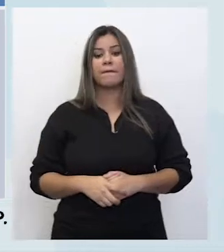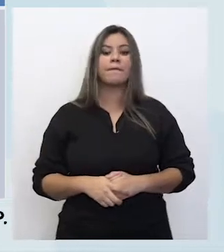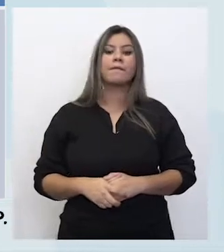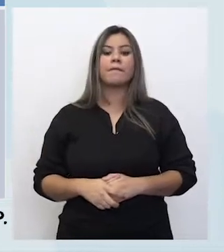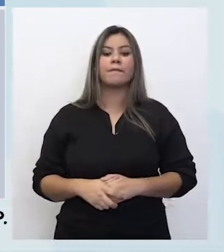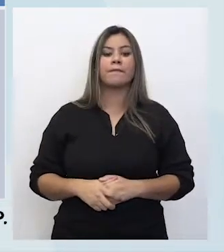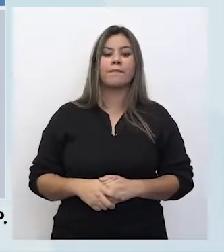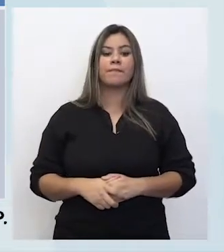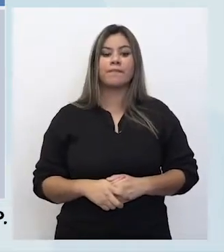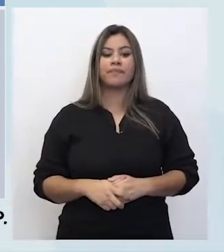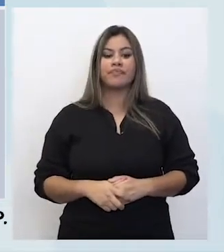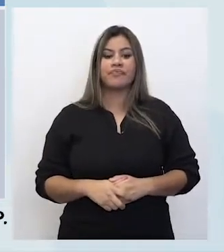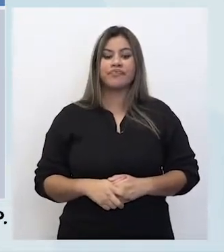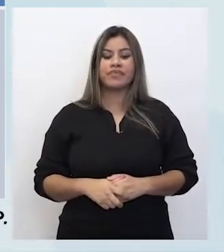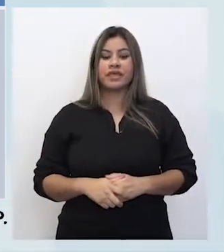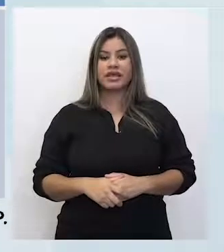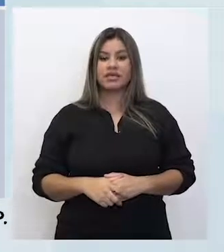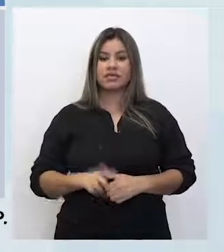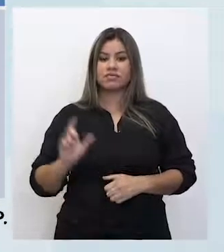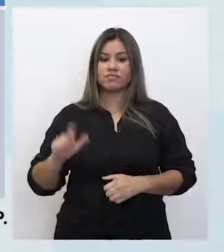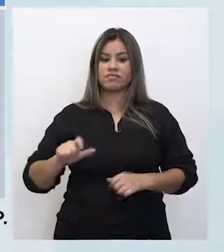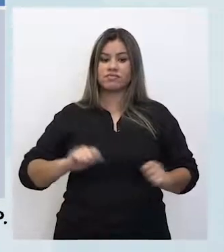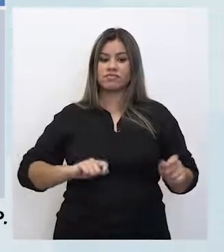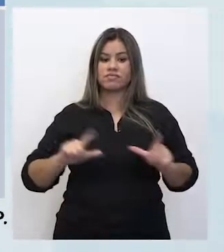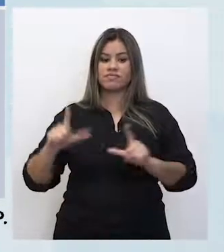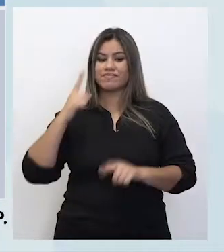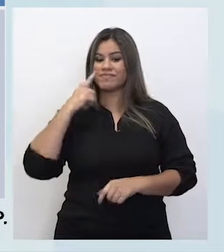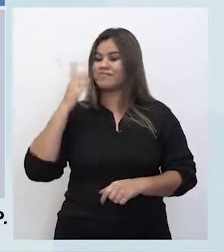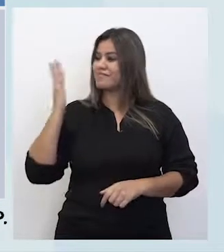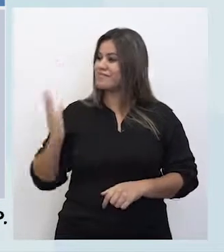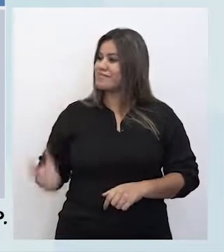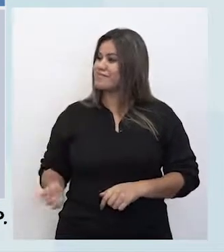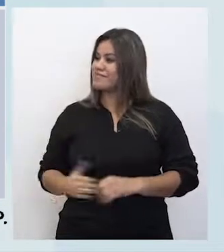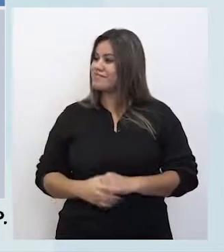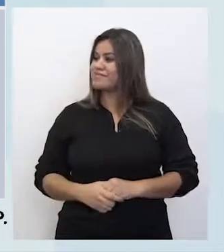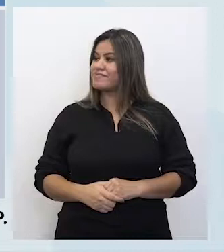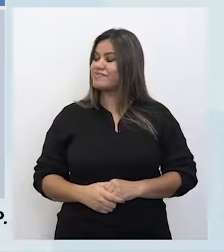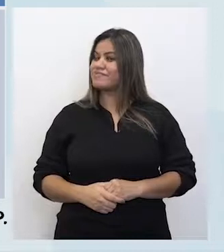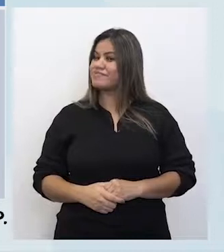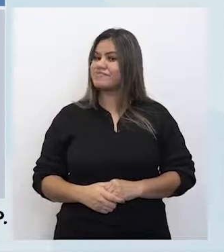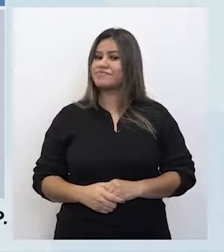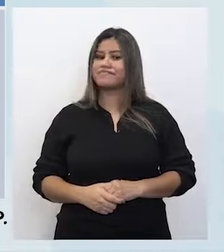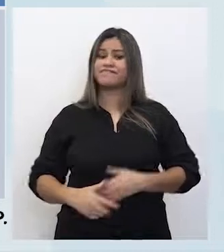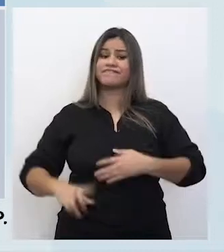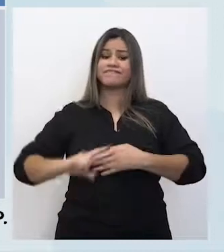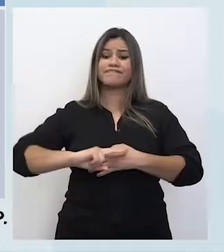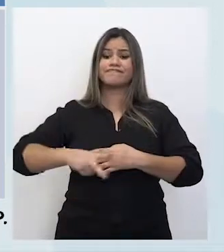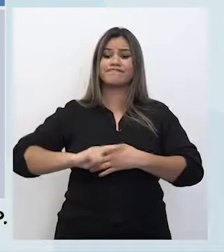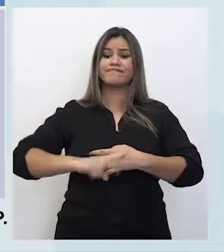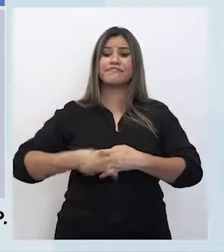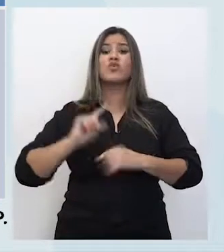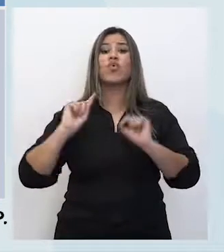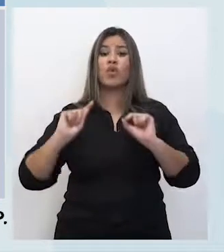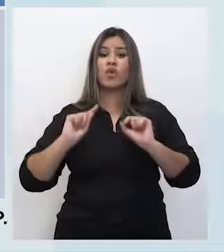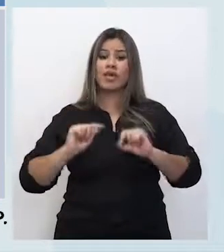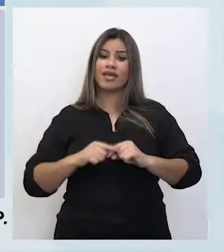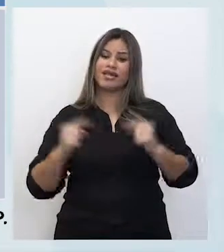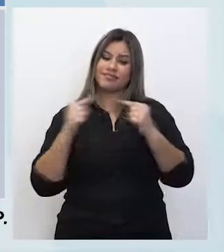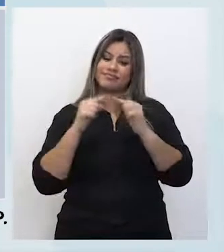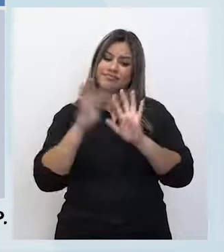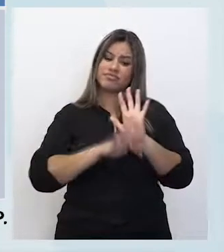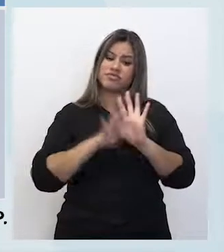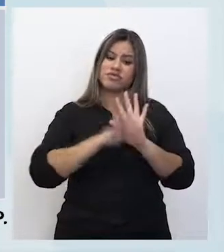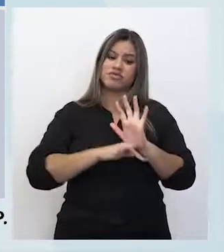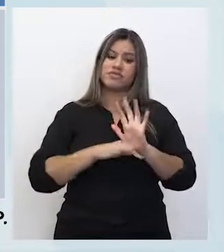climáticas. Eu vou dar o meu clique aqui, plim, para vocês verem quais eram as consequências que estavam lá neste